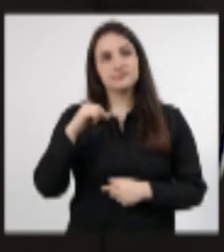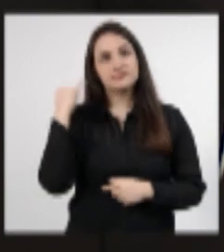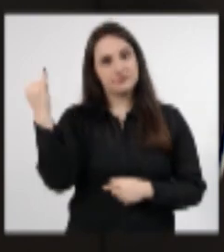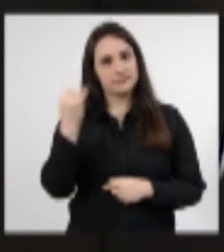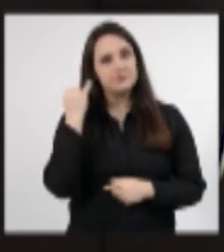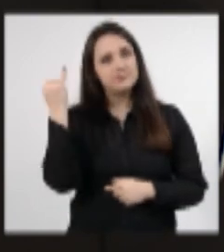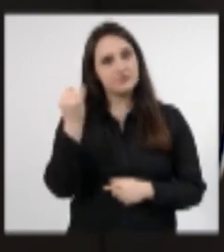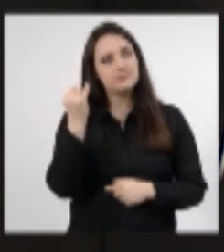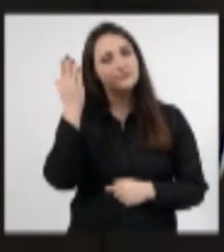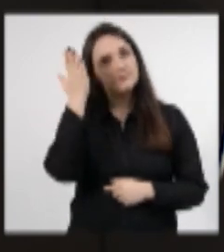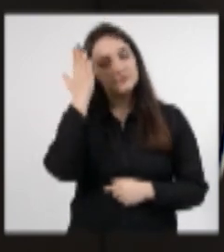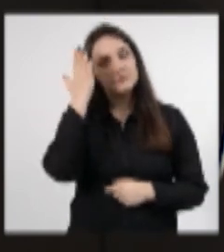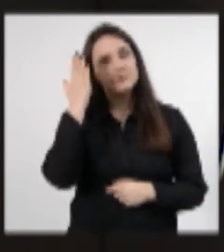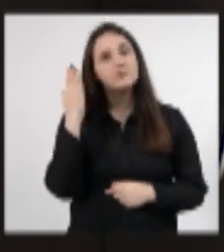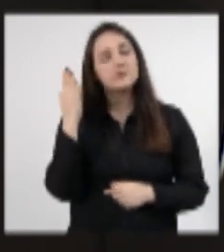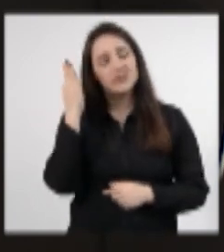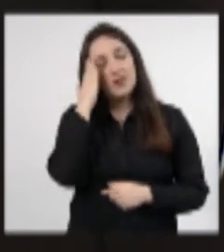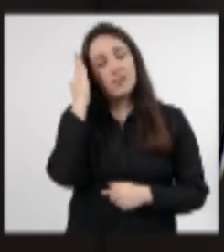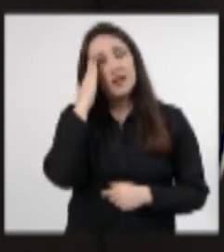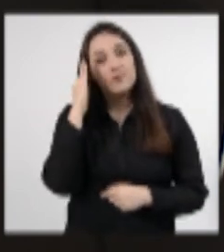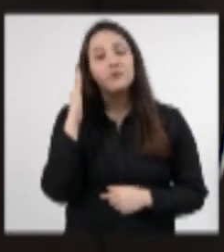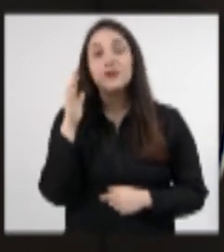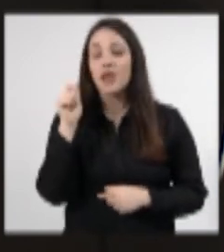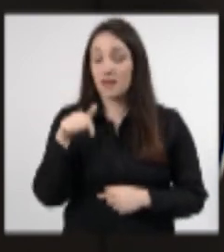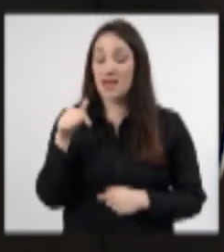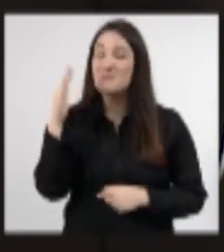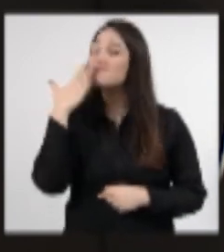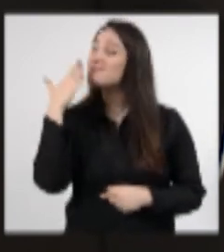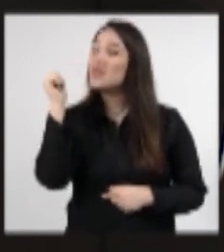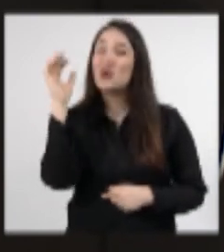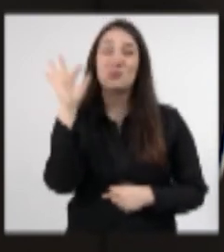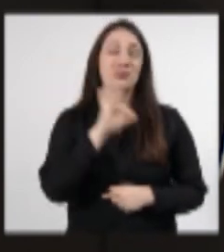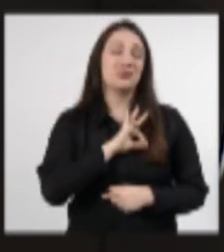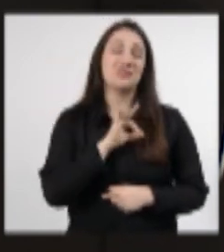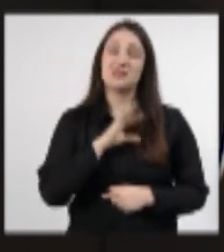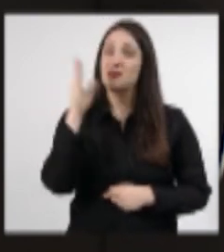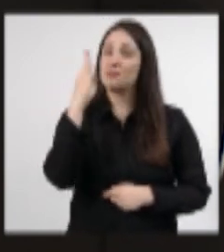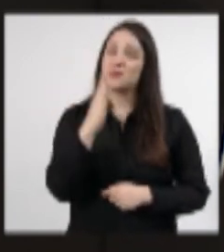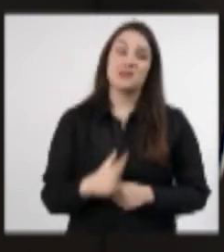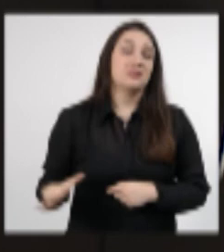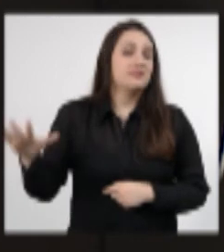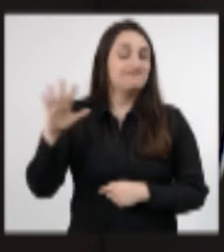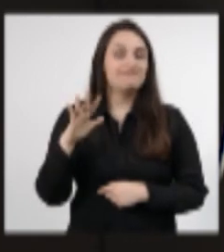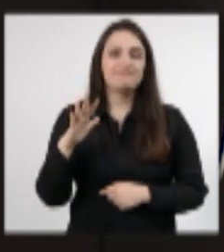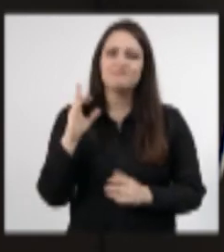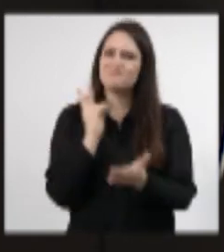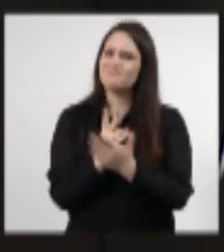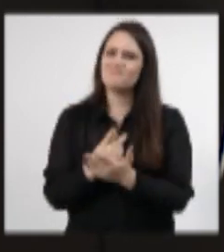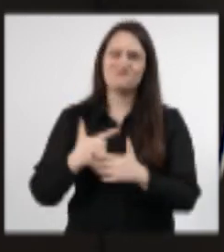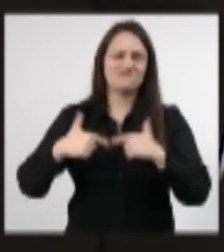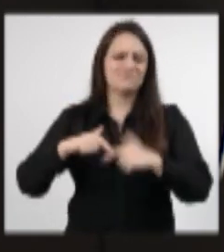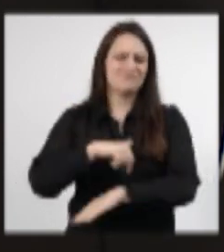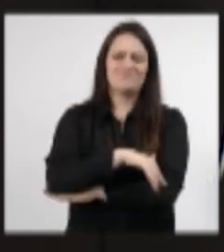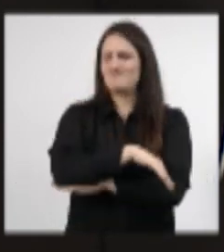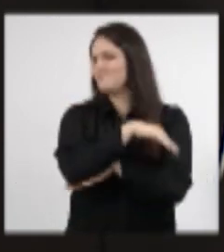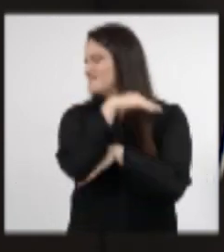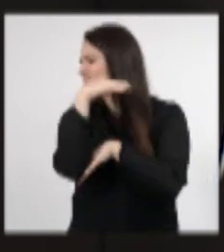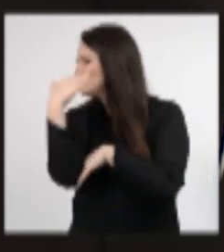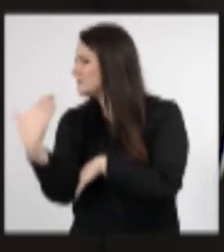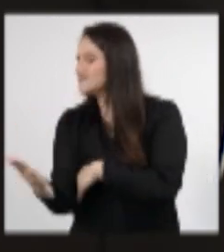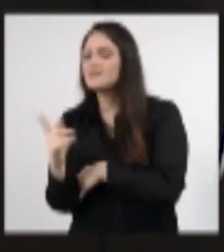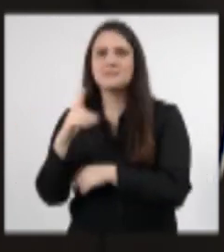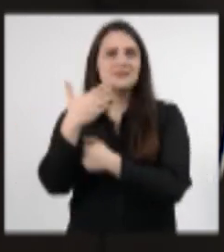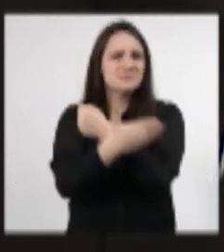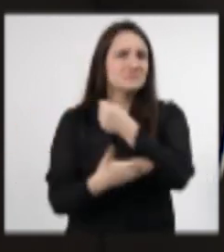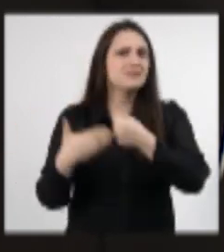é fundamental que a nossa população saiba que tem uma das melhores polícias do Brasil e que essa Polícia Civil trabalha diuturnamente para servir